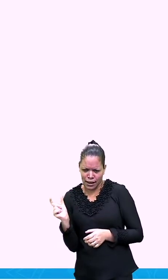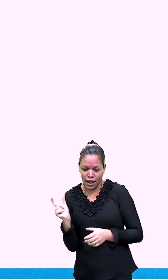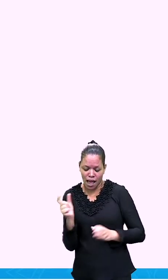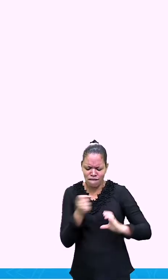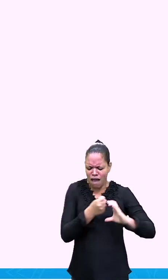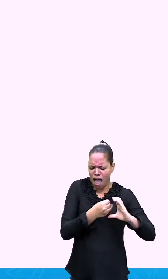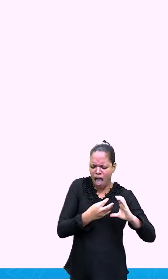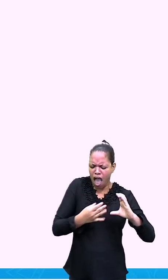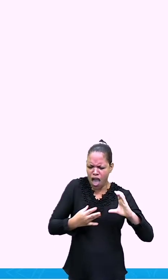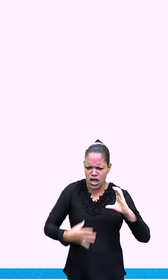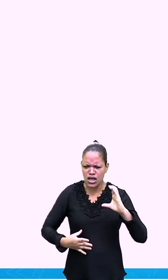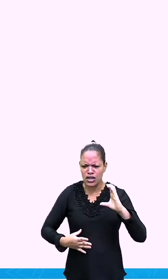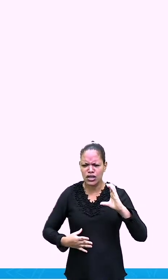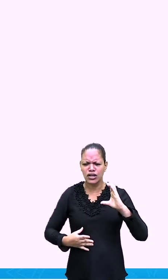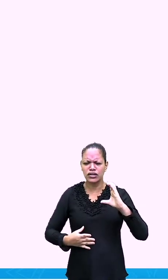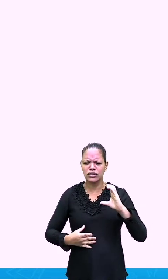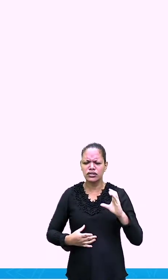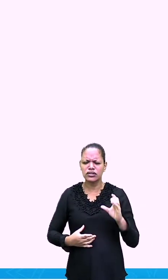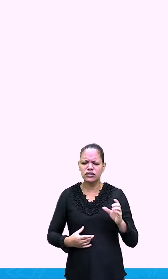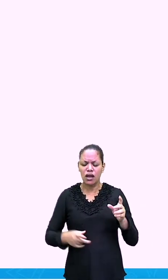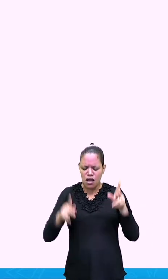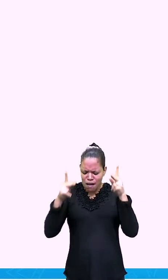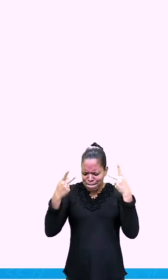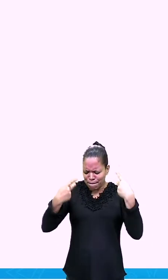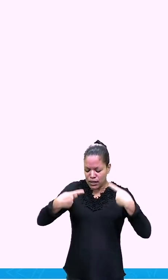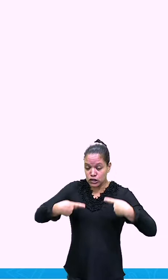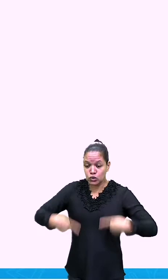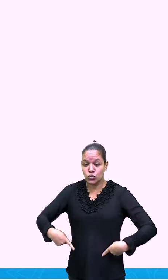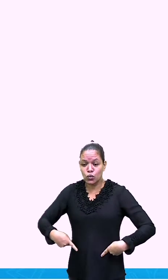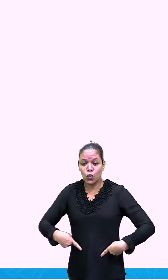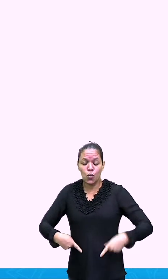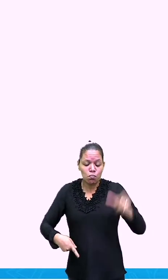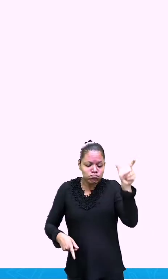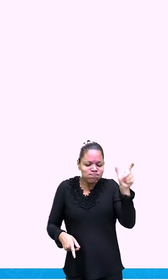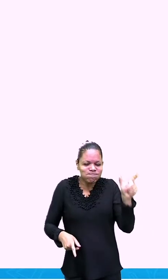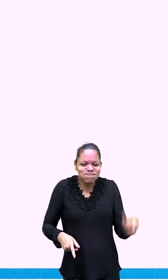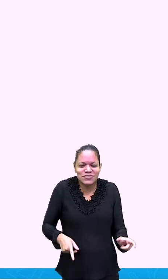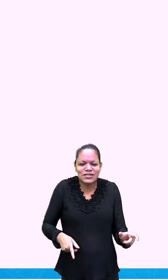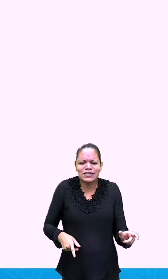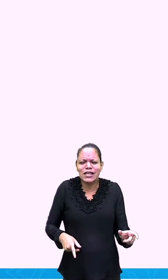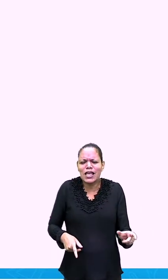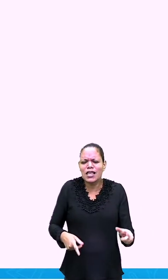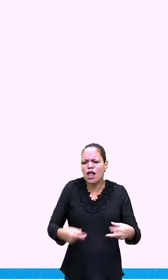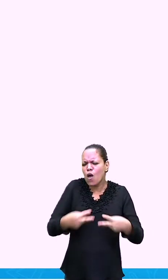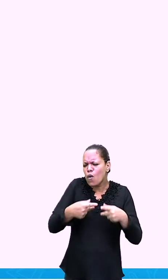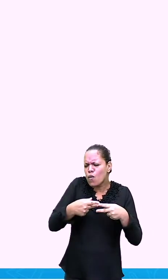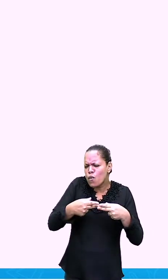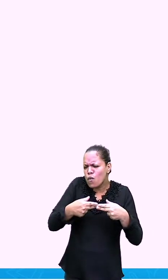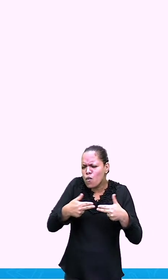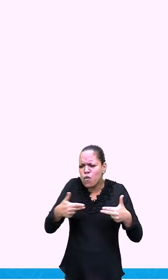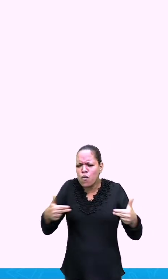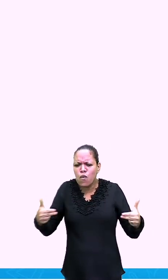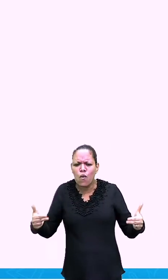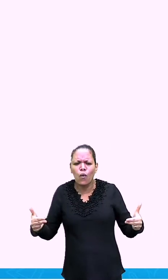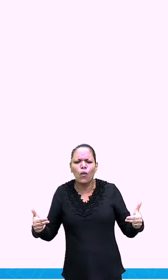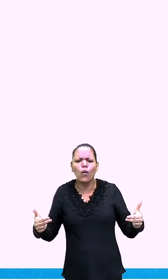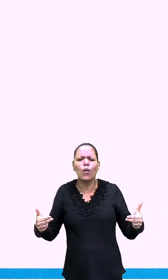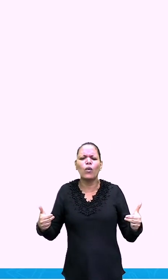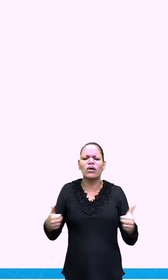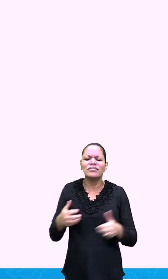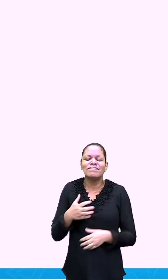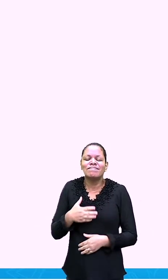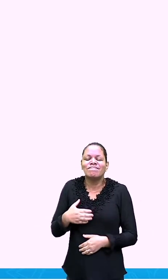pessoas, coisas, sentimentos, fenômenos, entre outros. Eles podem ser